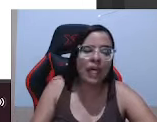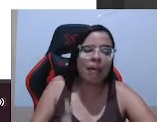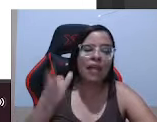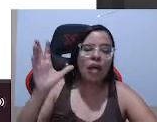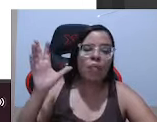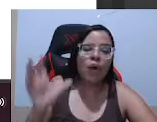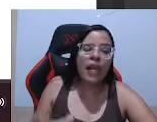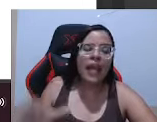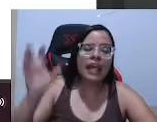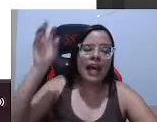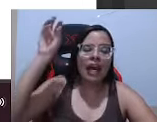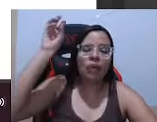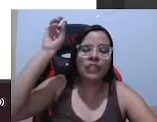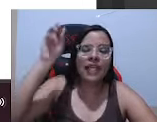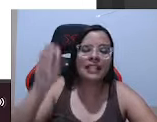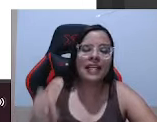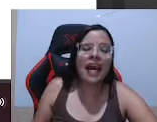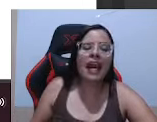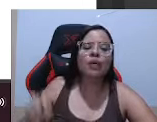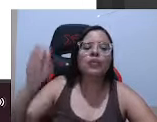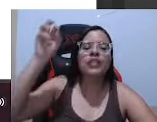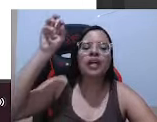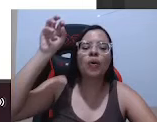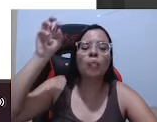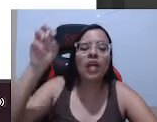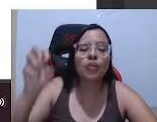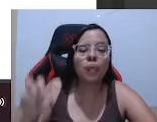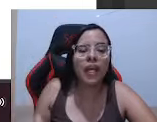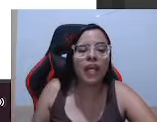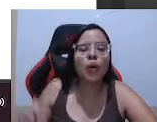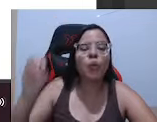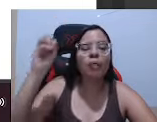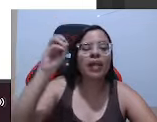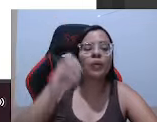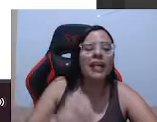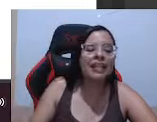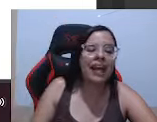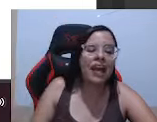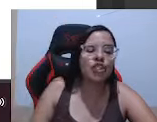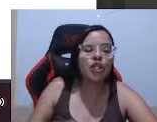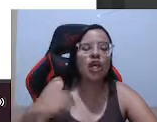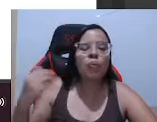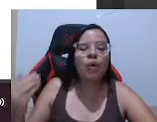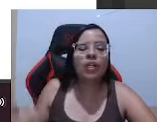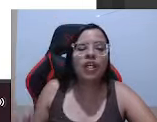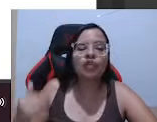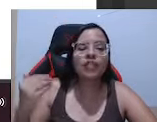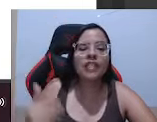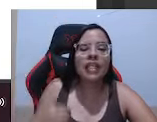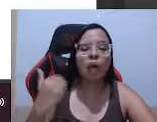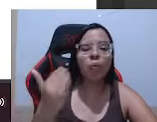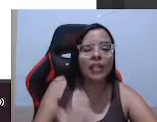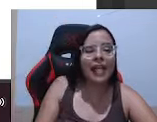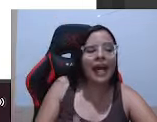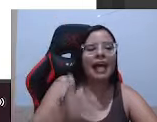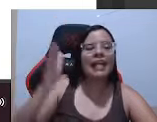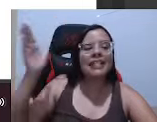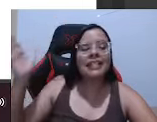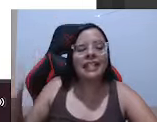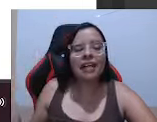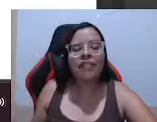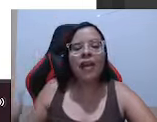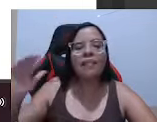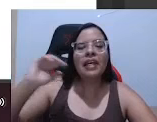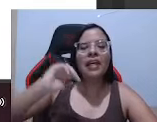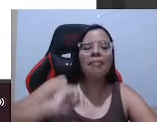para estudar, porém, os três cargos serão no mesmo período, período da tarde. Portanto, você não poderá